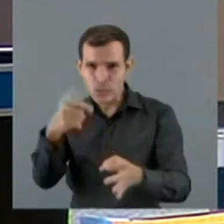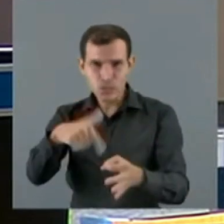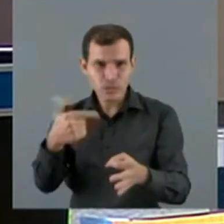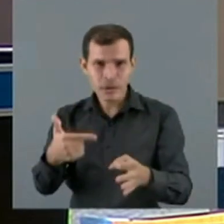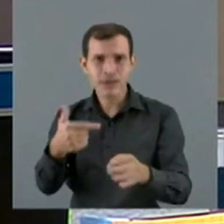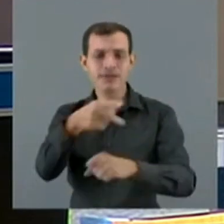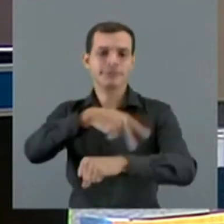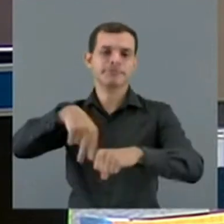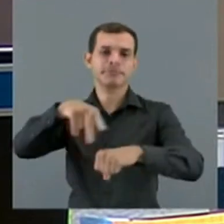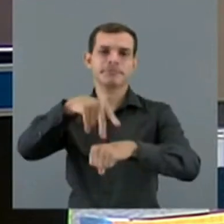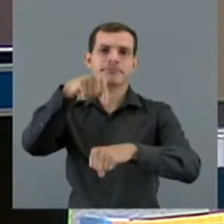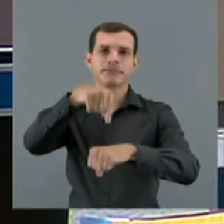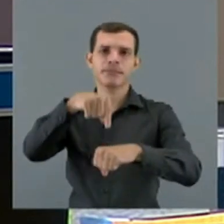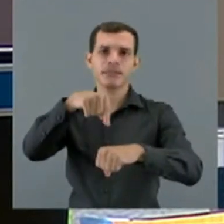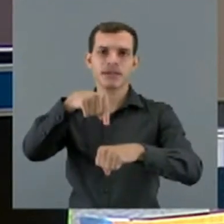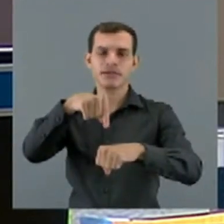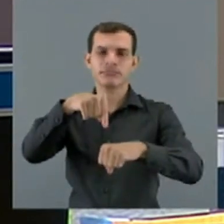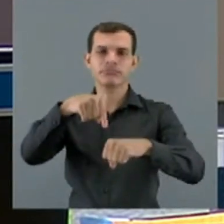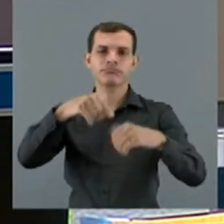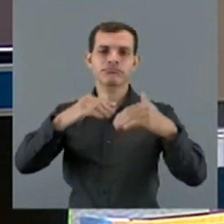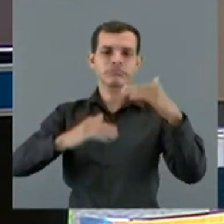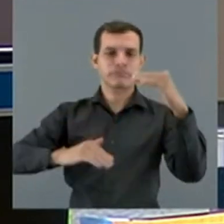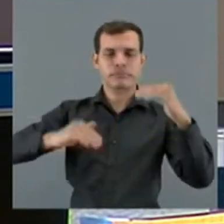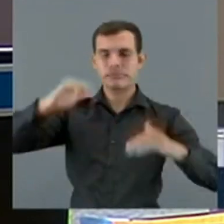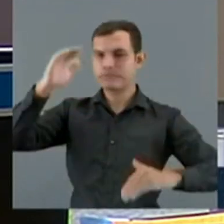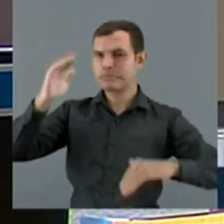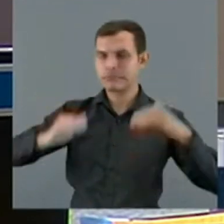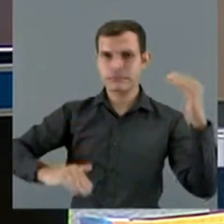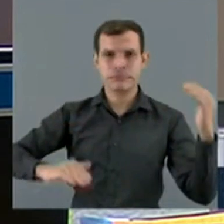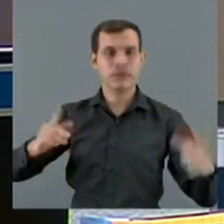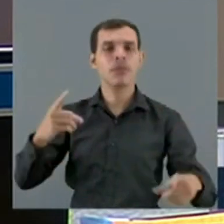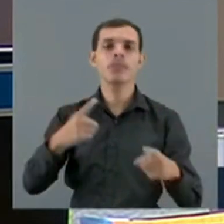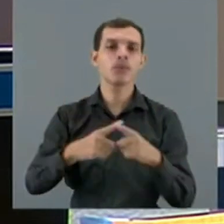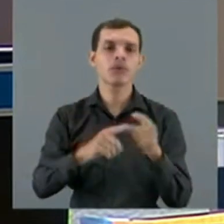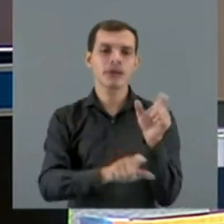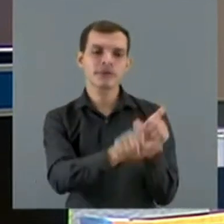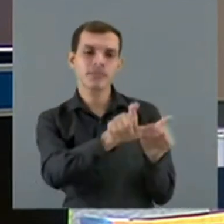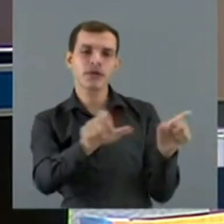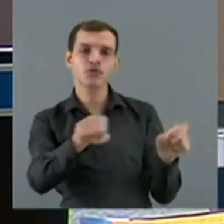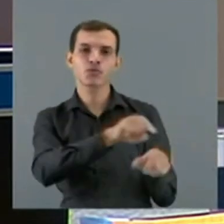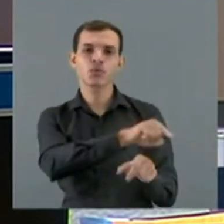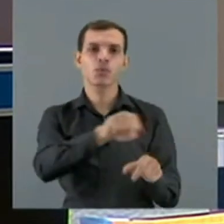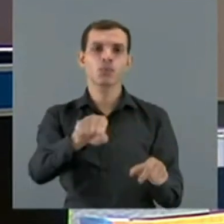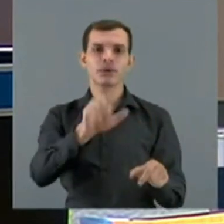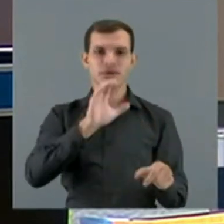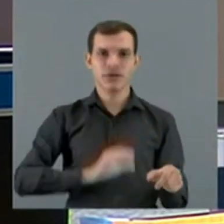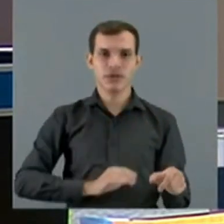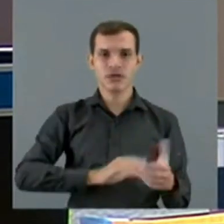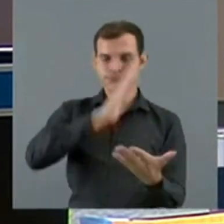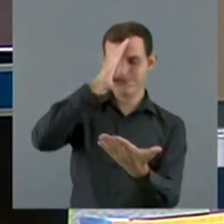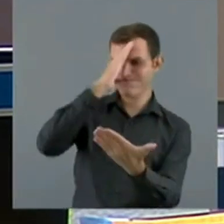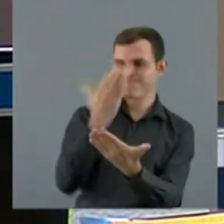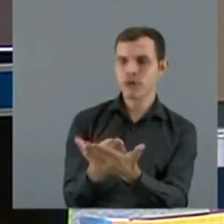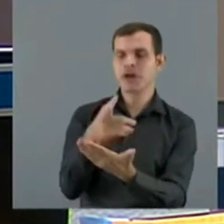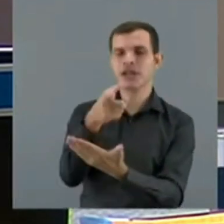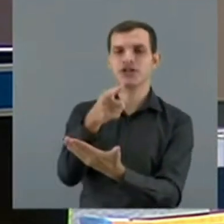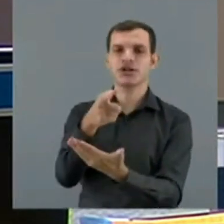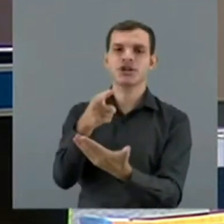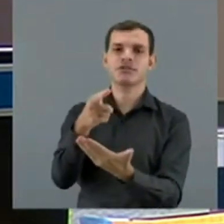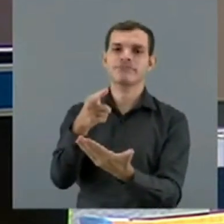estado de anomia social, porque os cidadãos passam a desacreditar na eficácia das suas